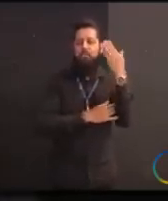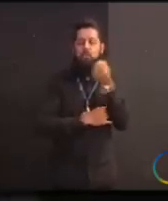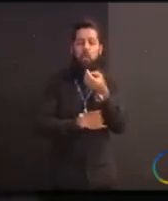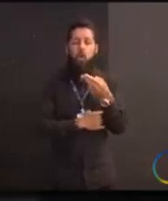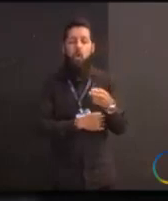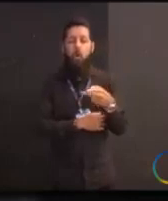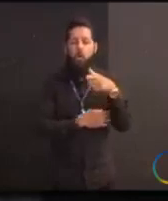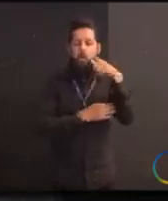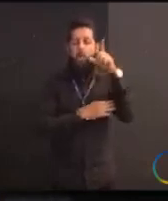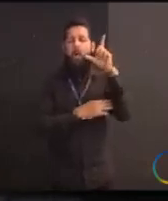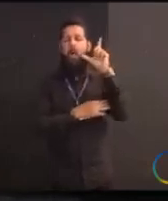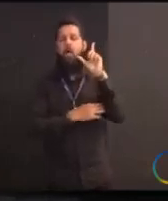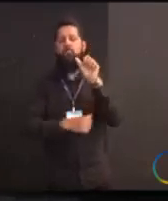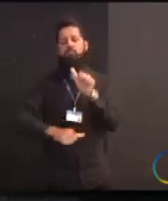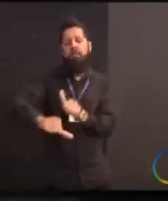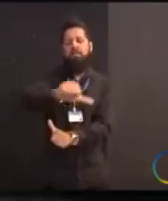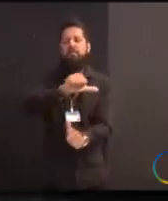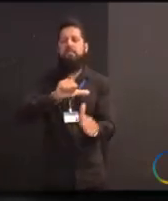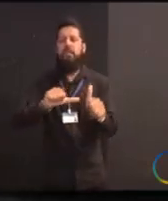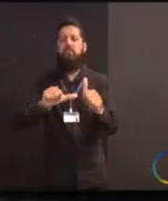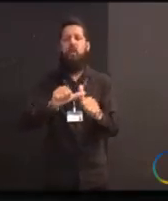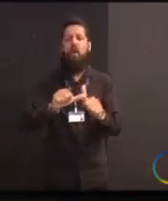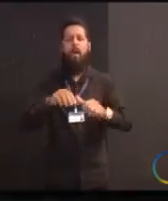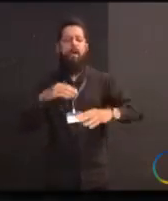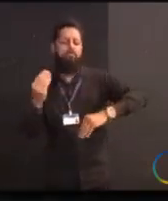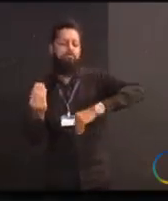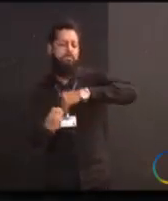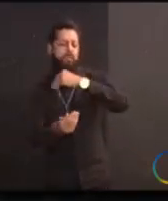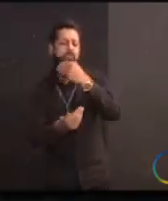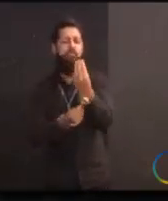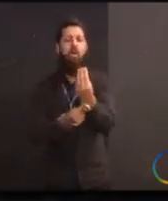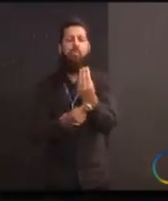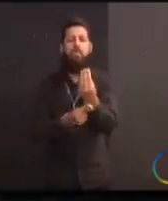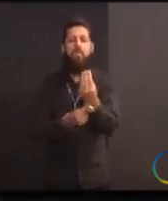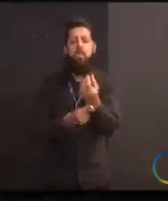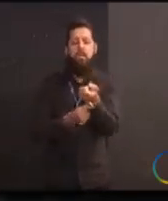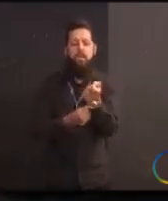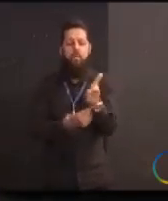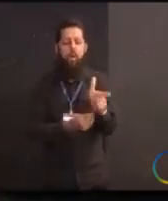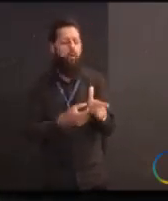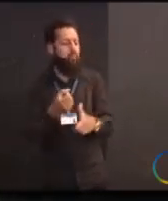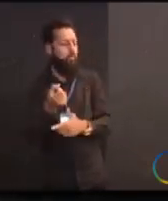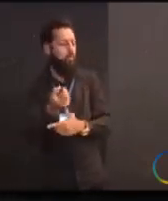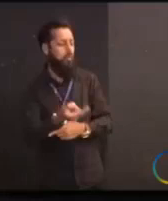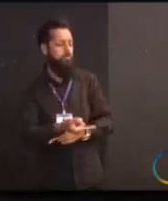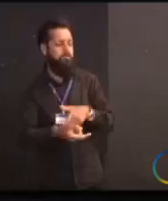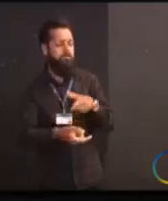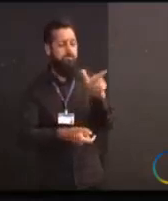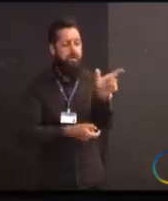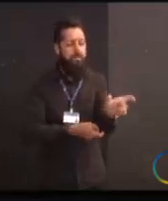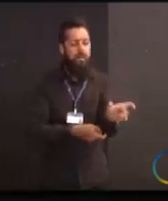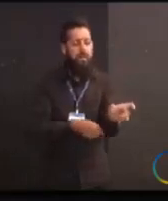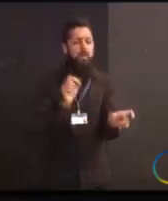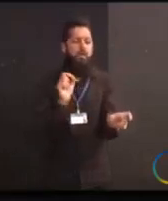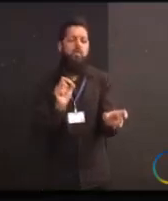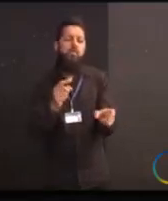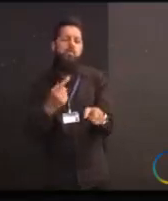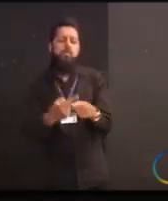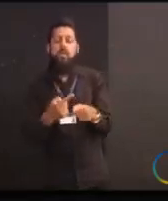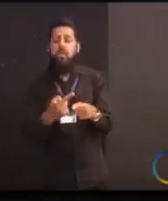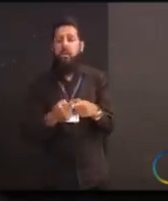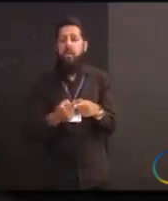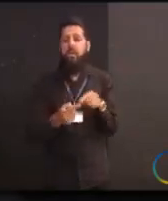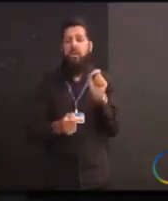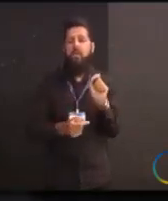ontem. Se transforme, se transforme e transforme alguém. Afinal, do que vale uma prece se você não